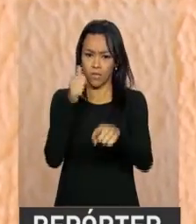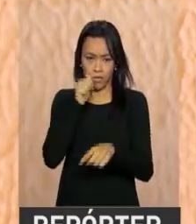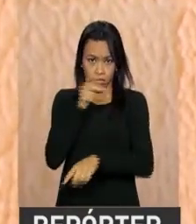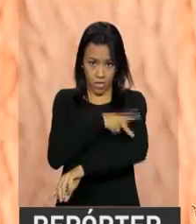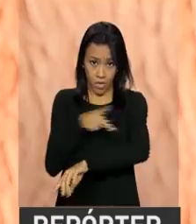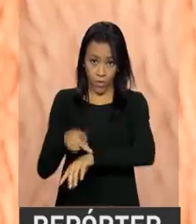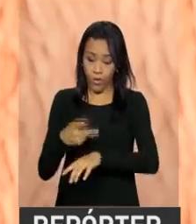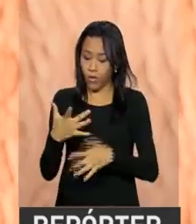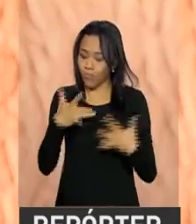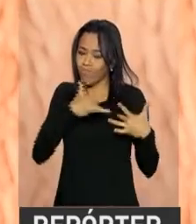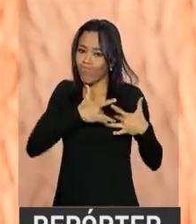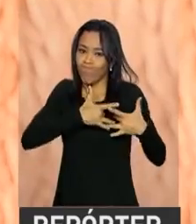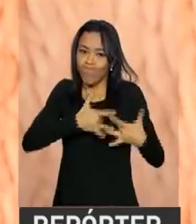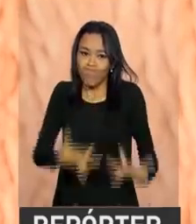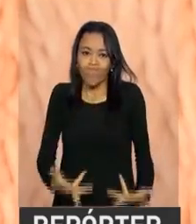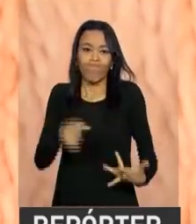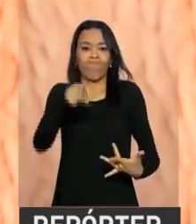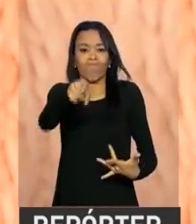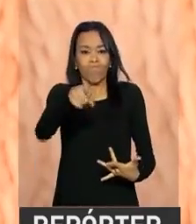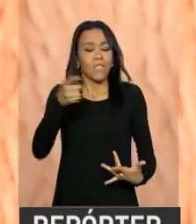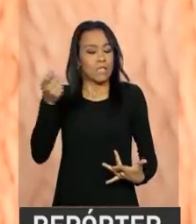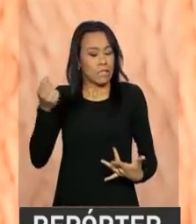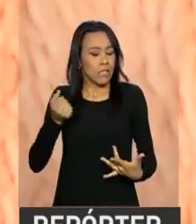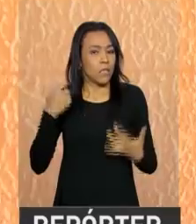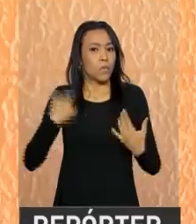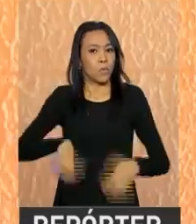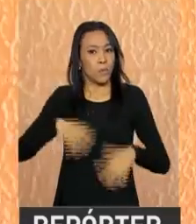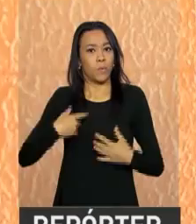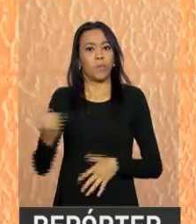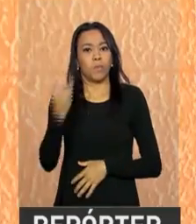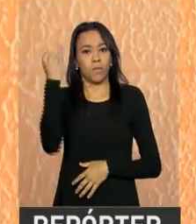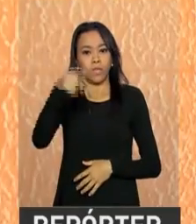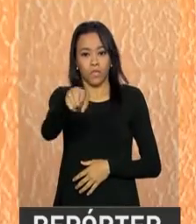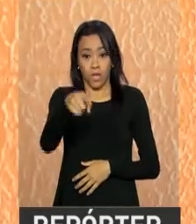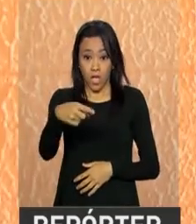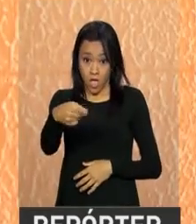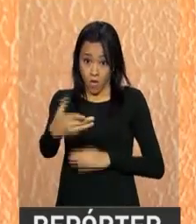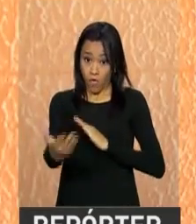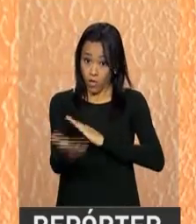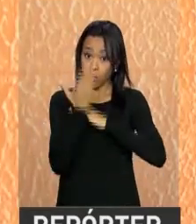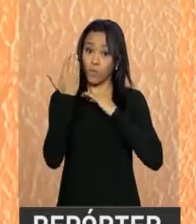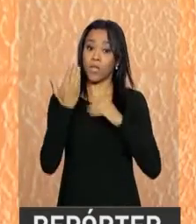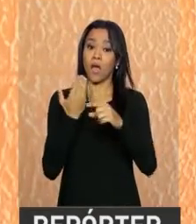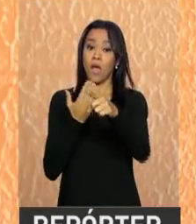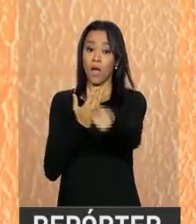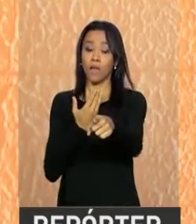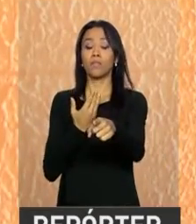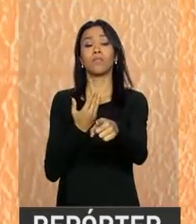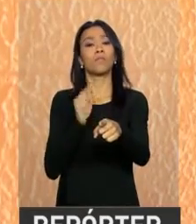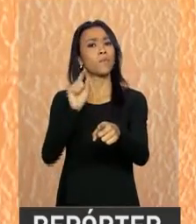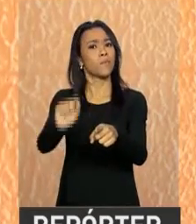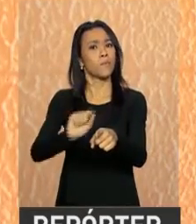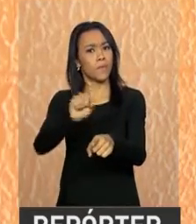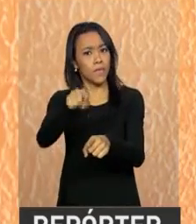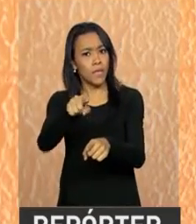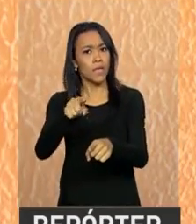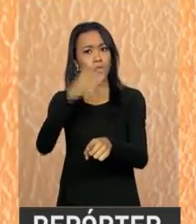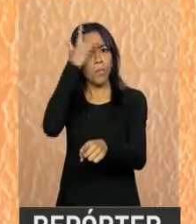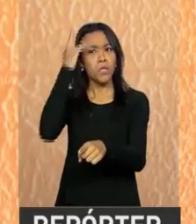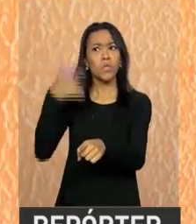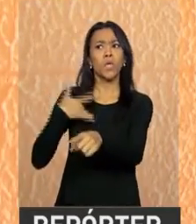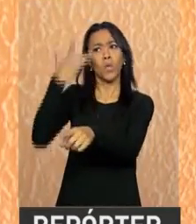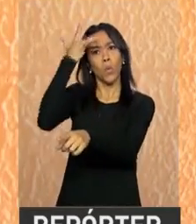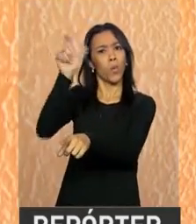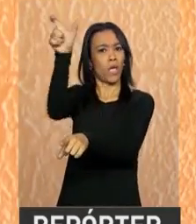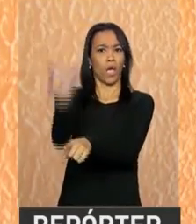compaixão que pode fazer toda a diferença fui beneficiada pelo ato de gênero de generosidade de alguém que eu nem